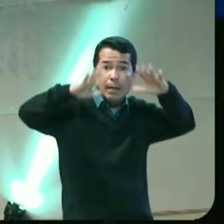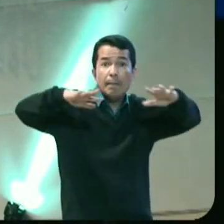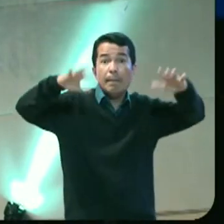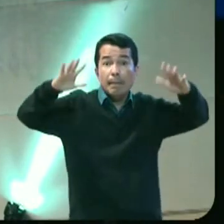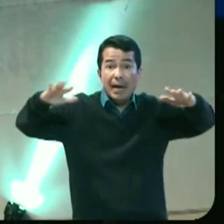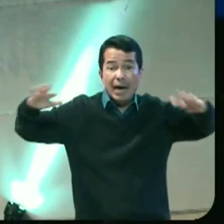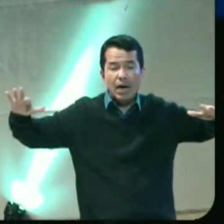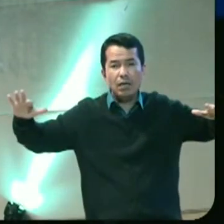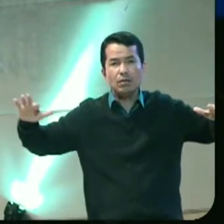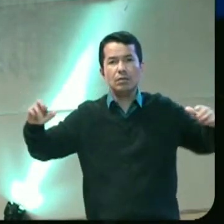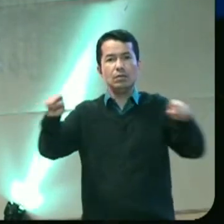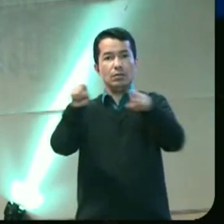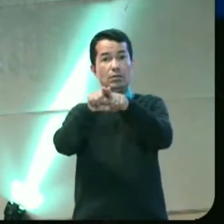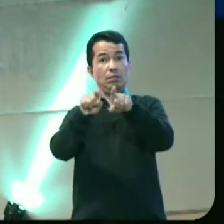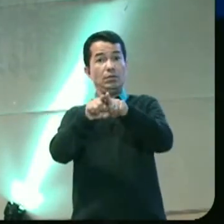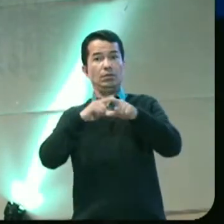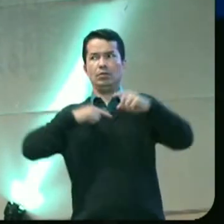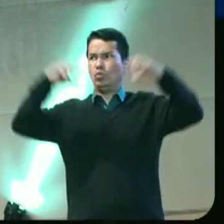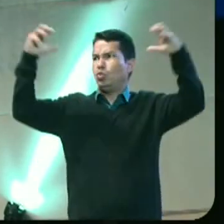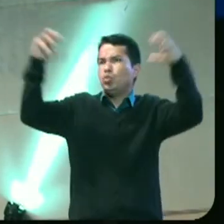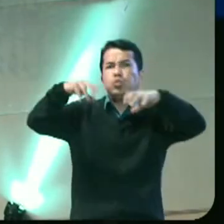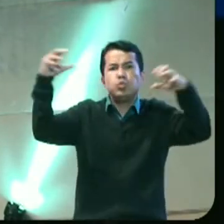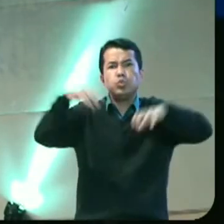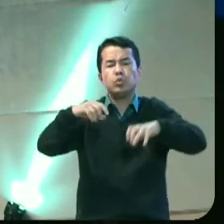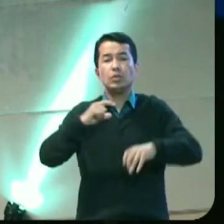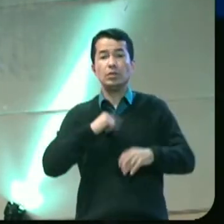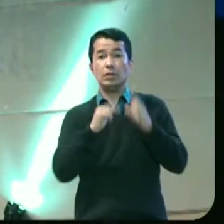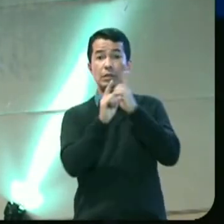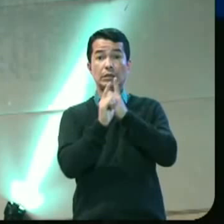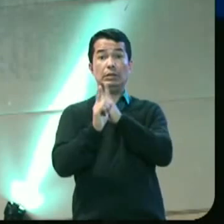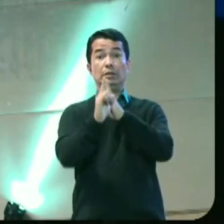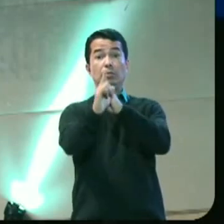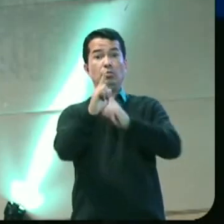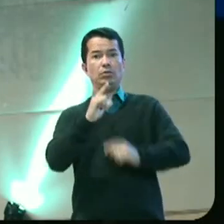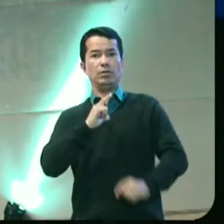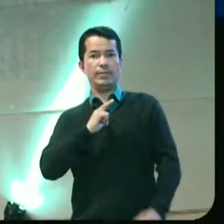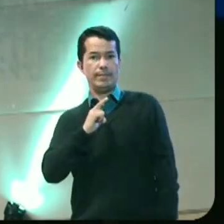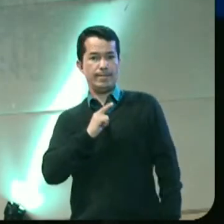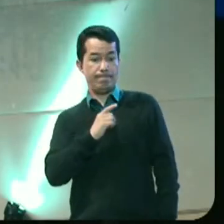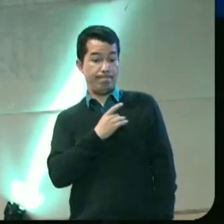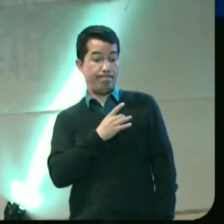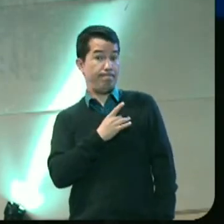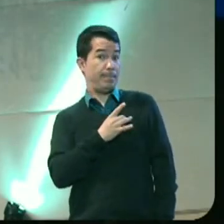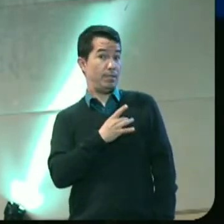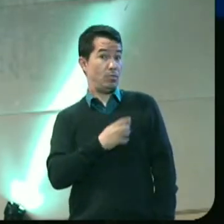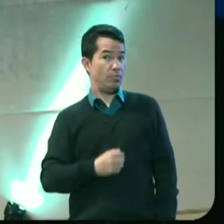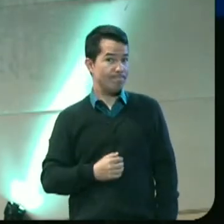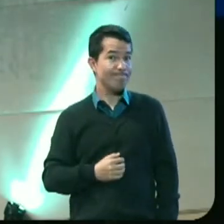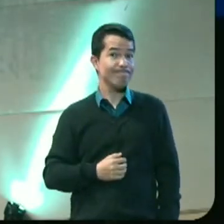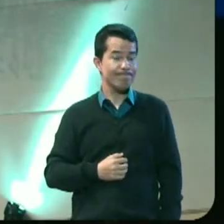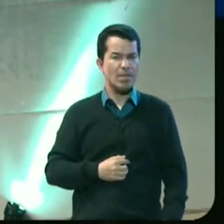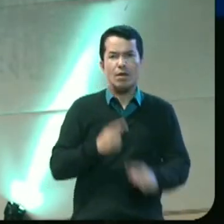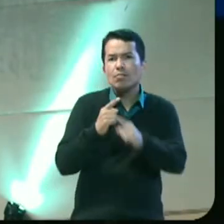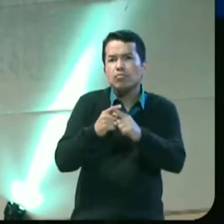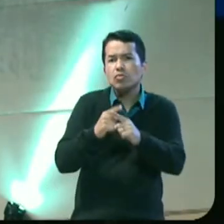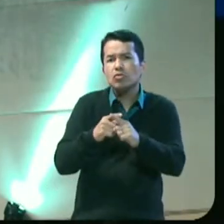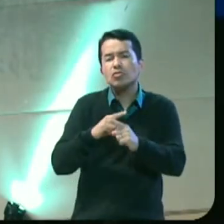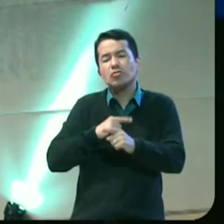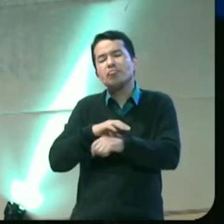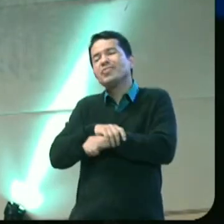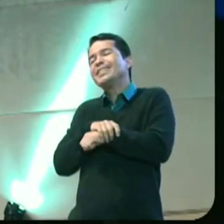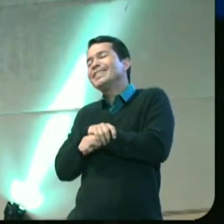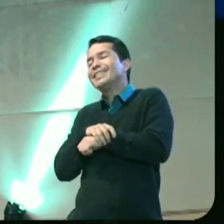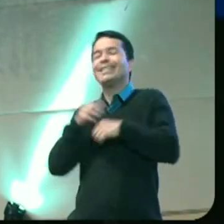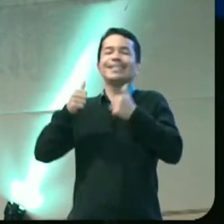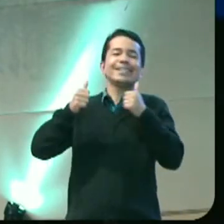medo aos discípulos, porque naquele momento eles saíram do conforto. Eles sentiram que